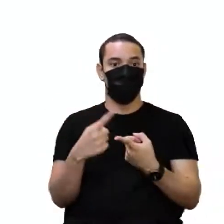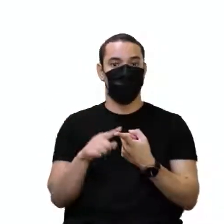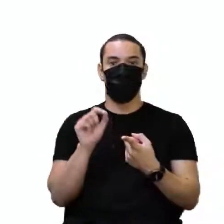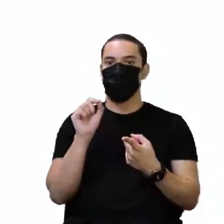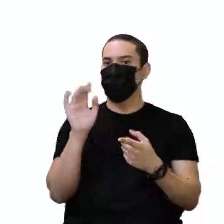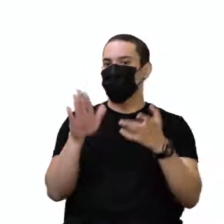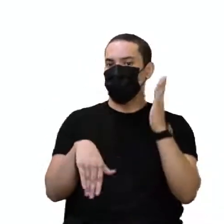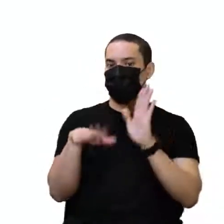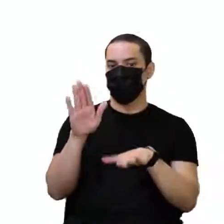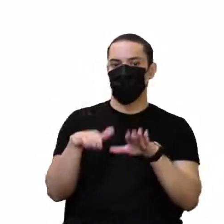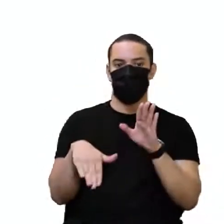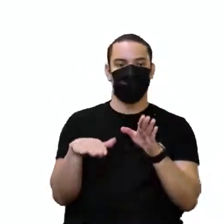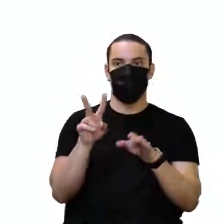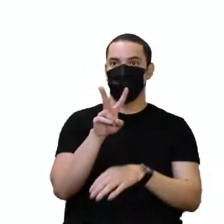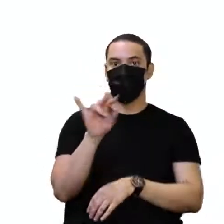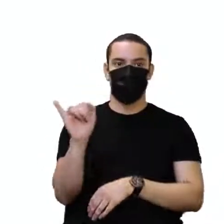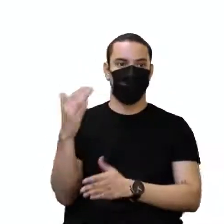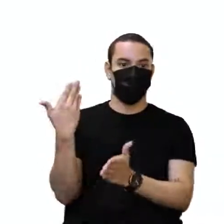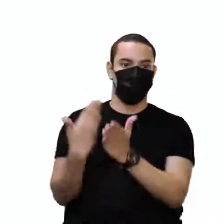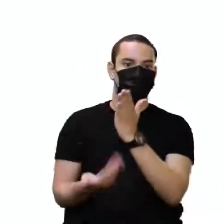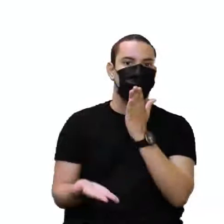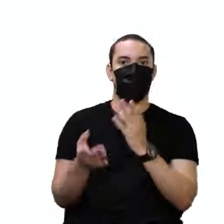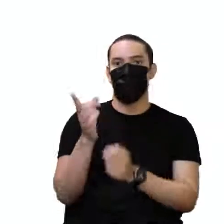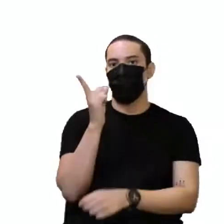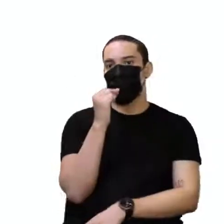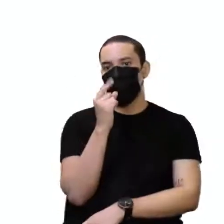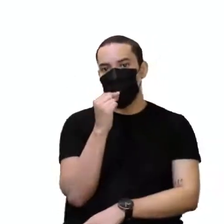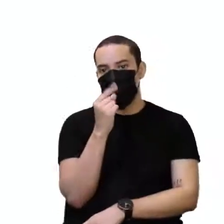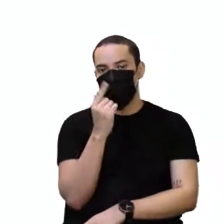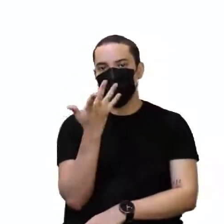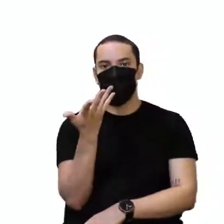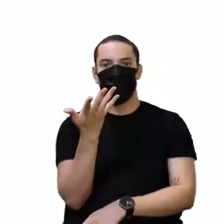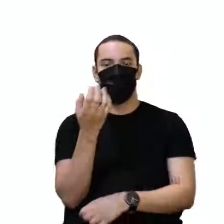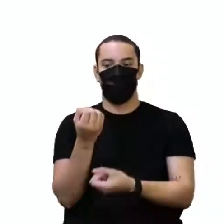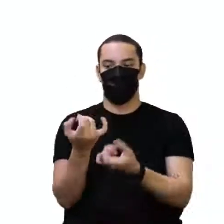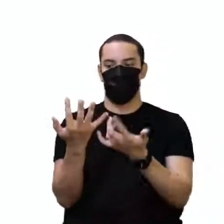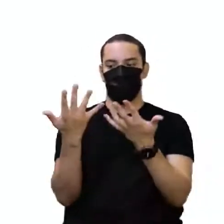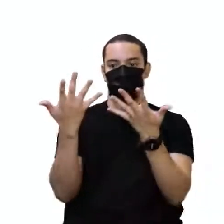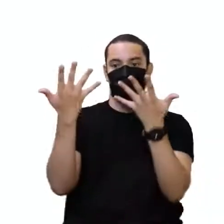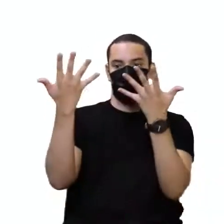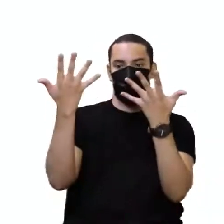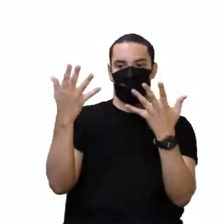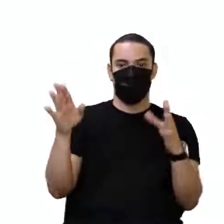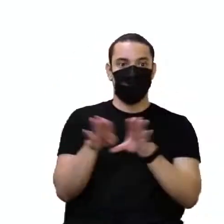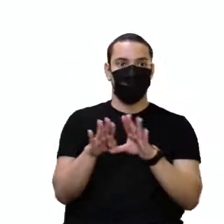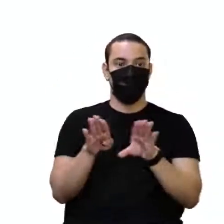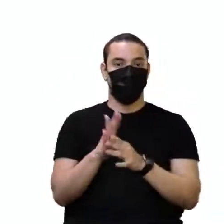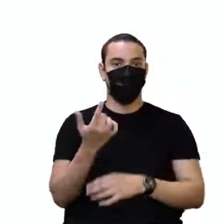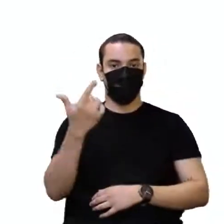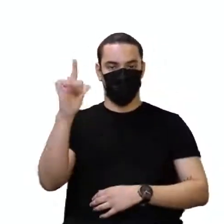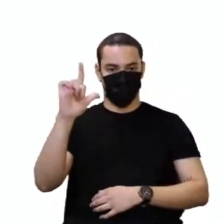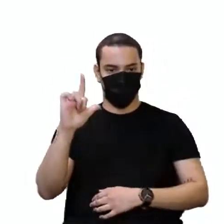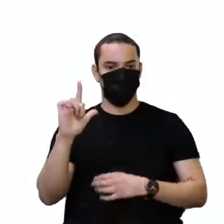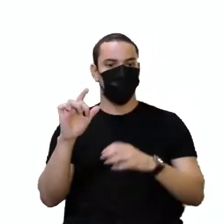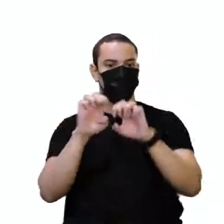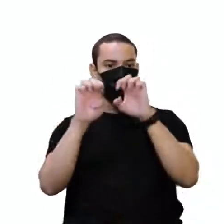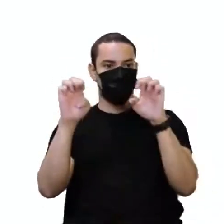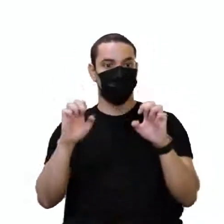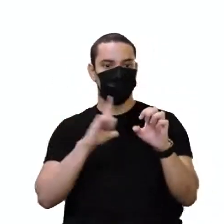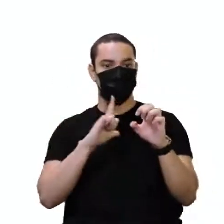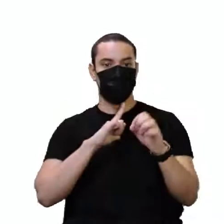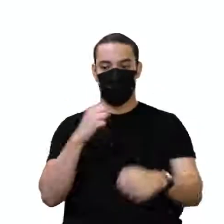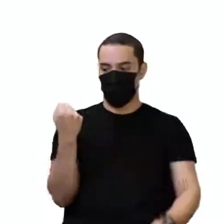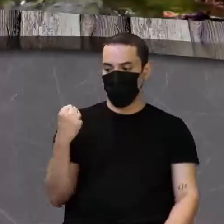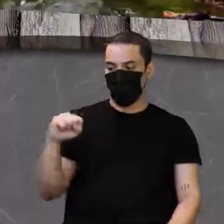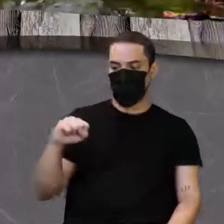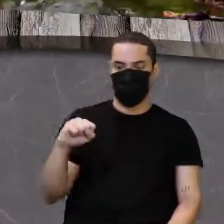perder pouca água para o ambiente, no processo de evaporação. E também algumas estruturas vão aparecer como